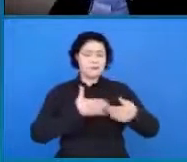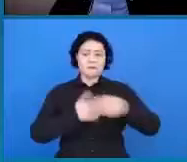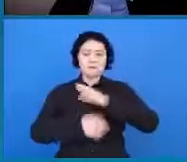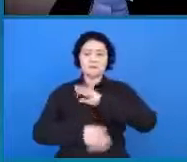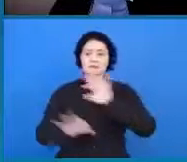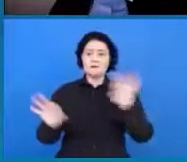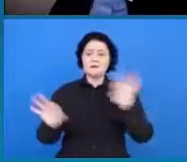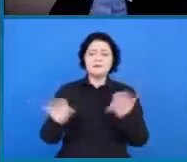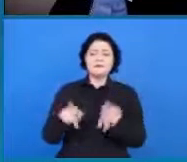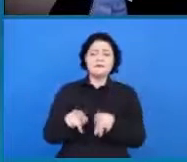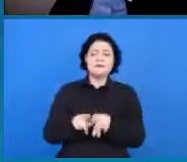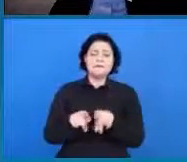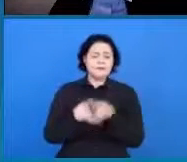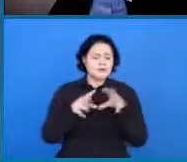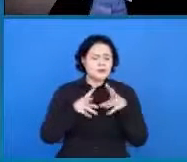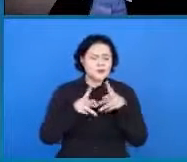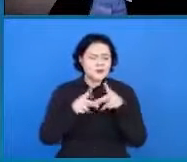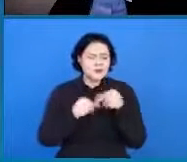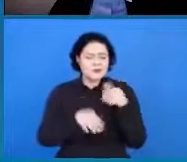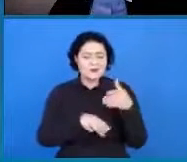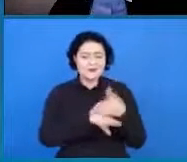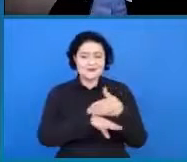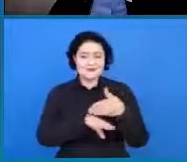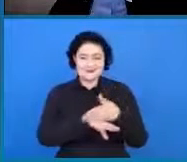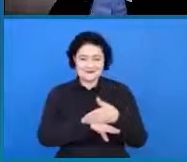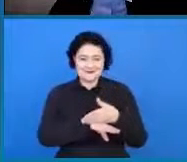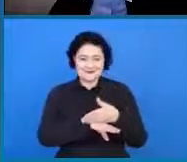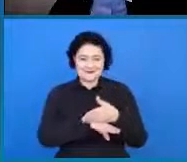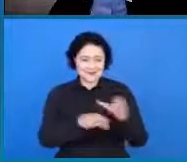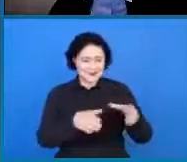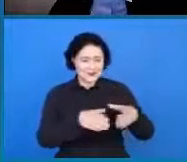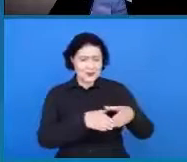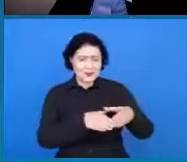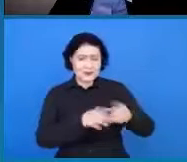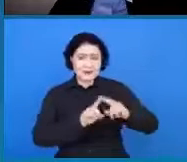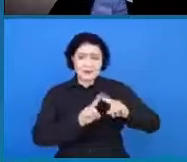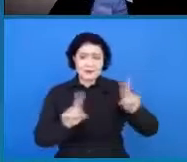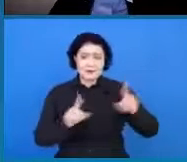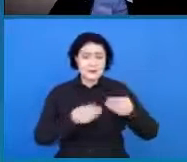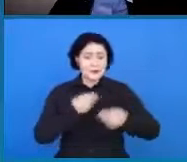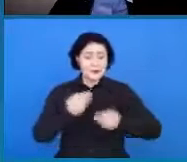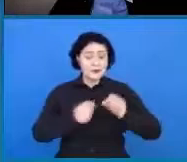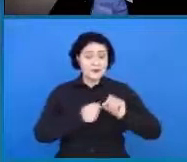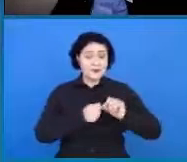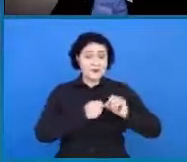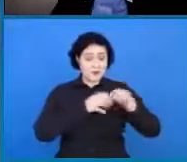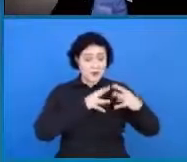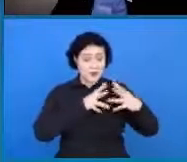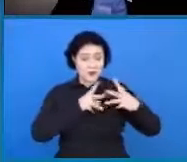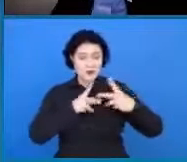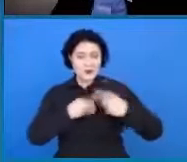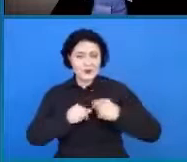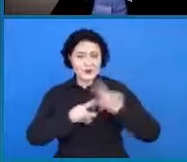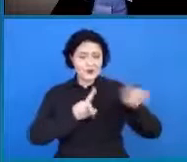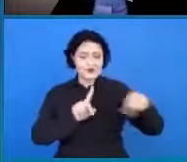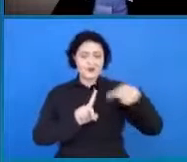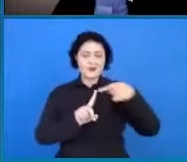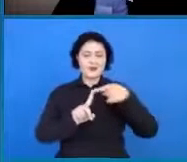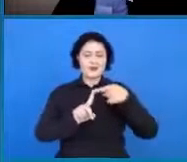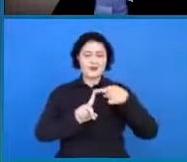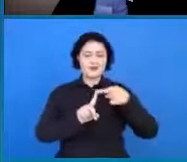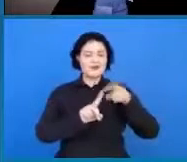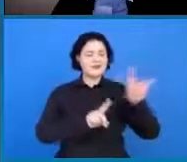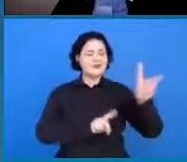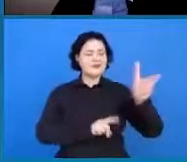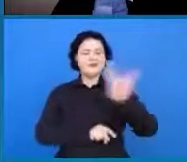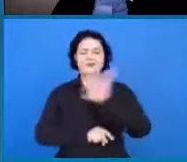idade de classe social a ir para ser o mais Universal possível seu destino deveria ser o coração de